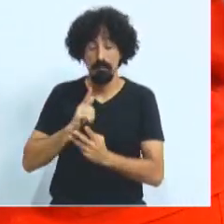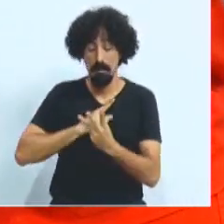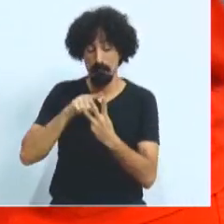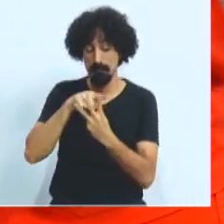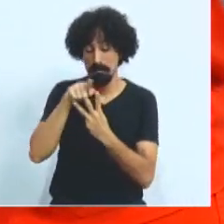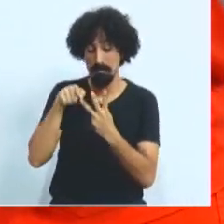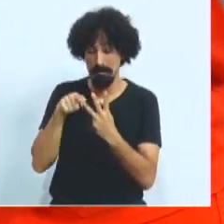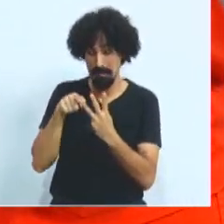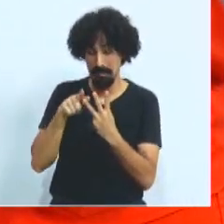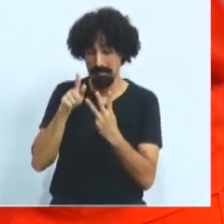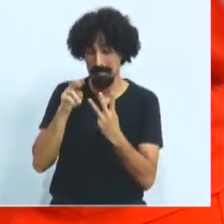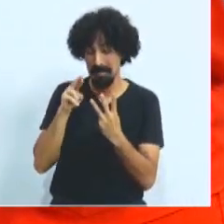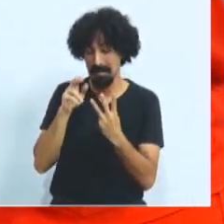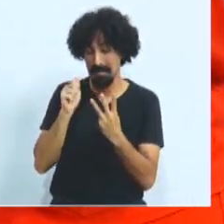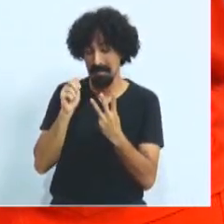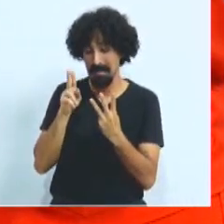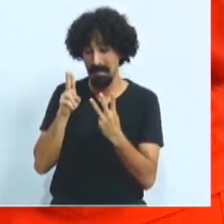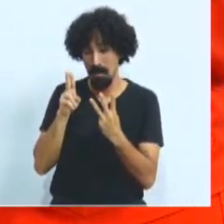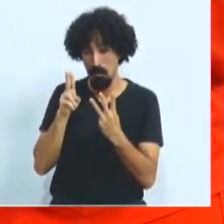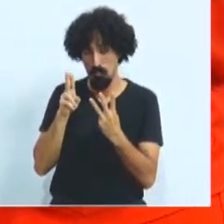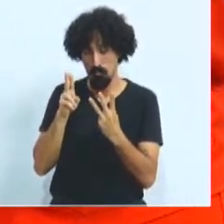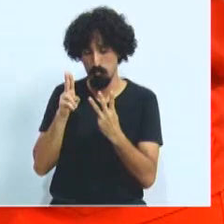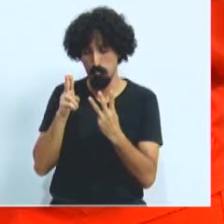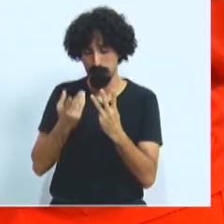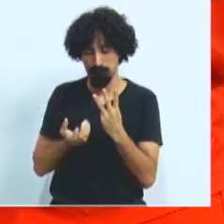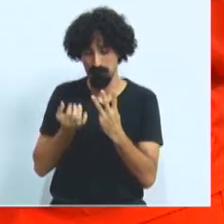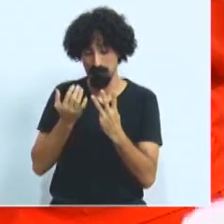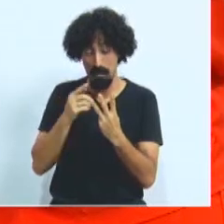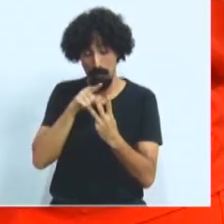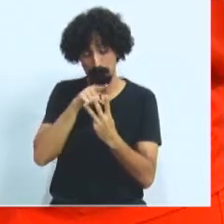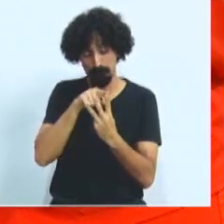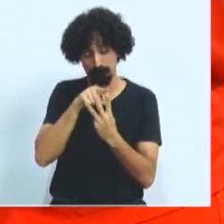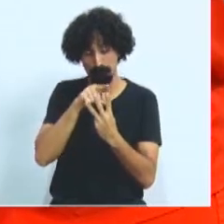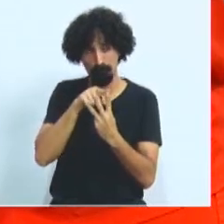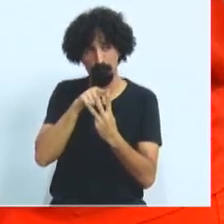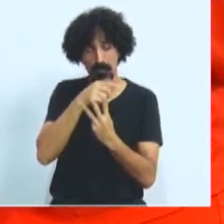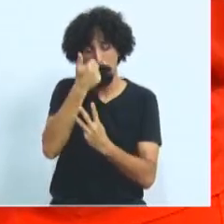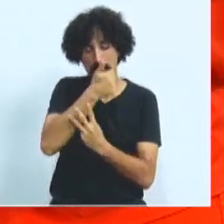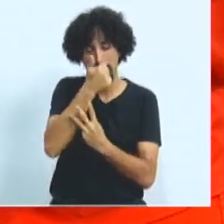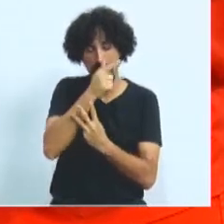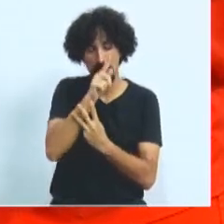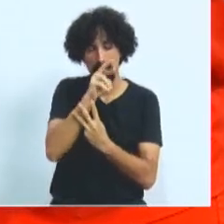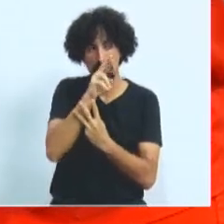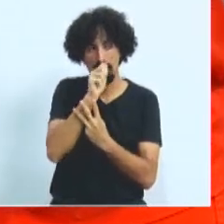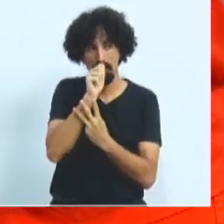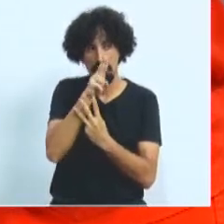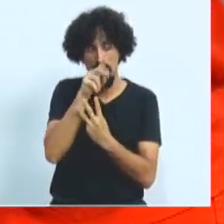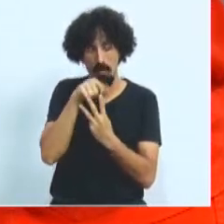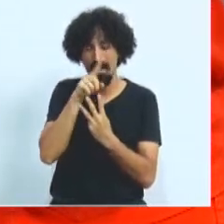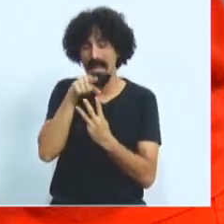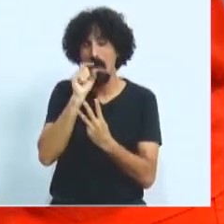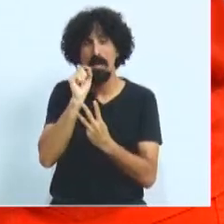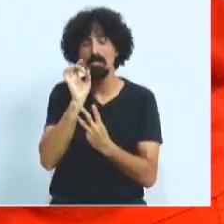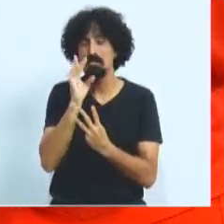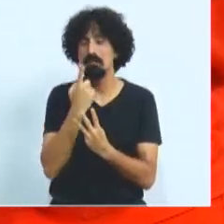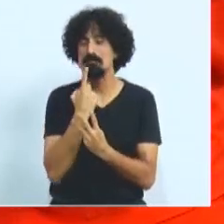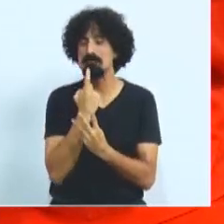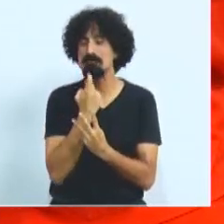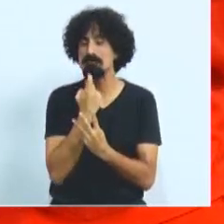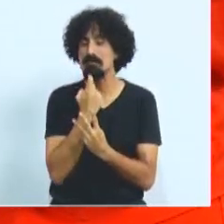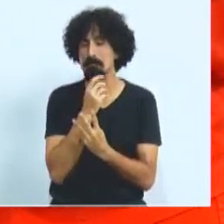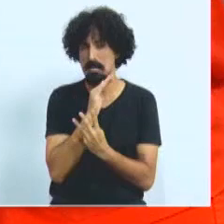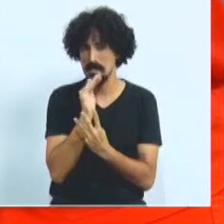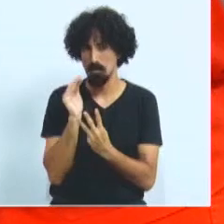né? Como é que acontece? A queimadura em primeiro grau é aquela queimadura que só deixa vermelhinho o local, né?